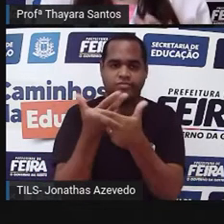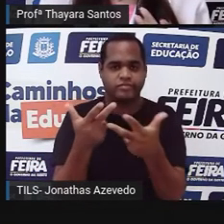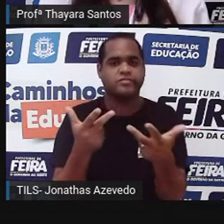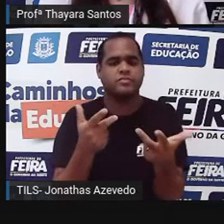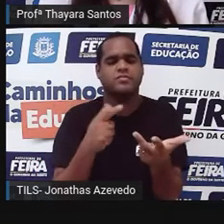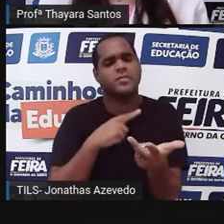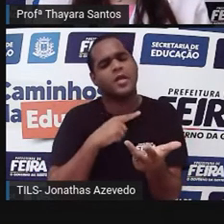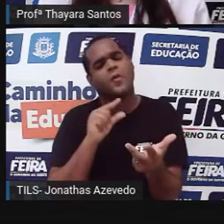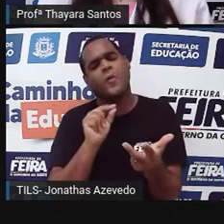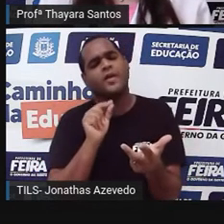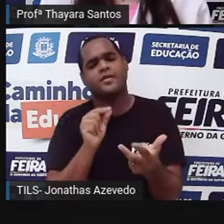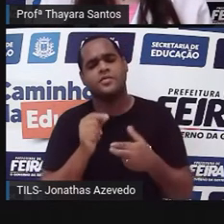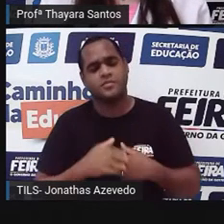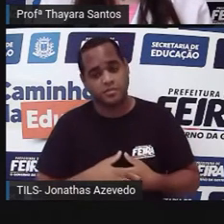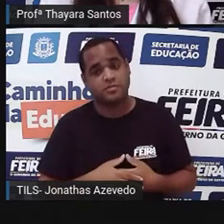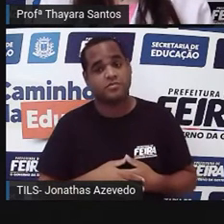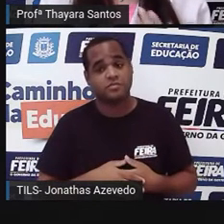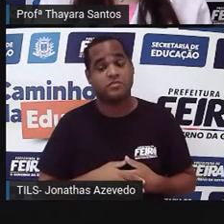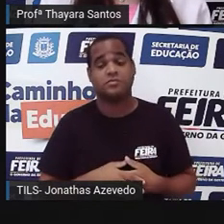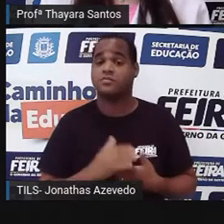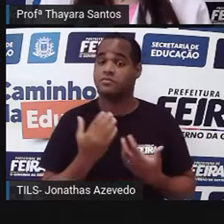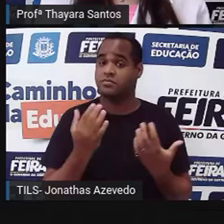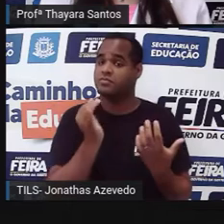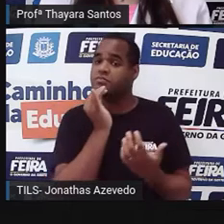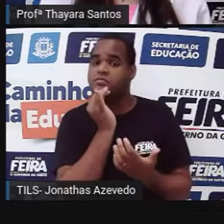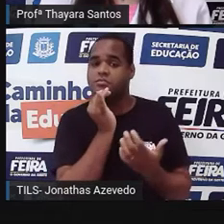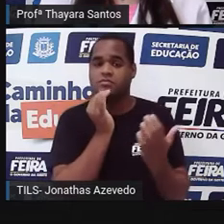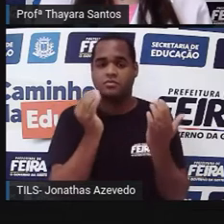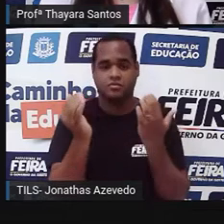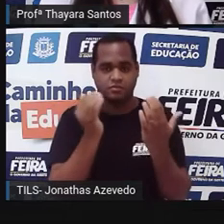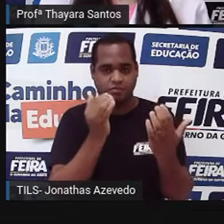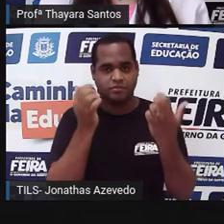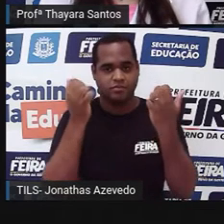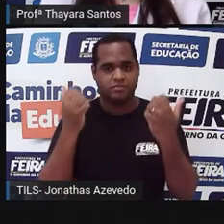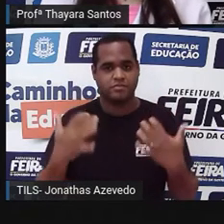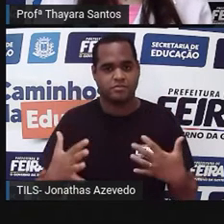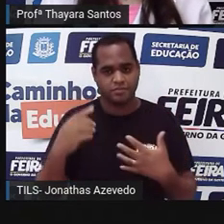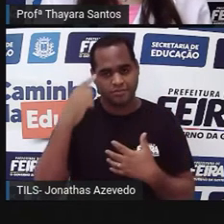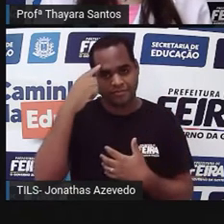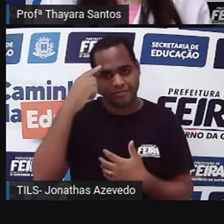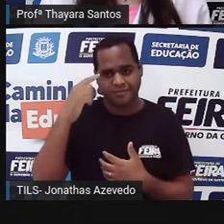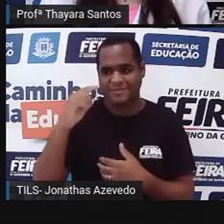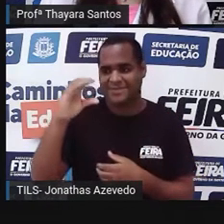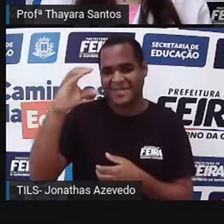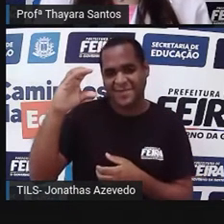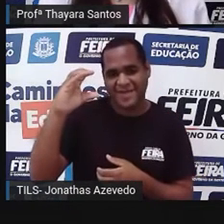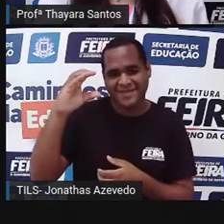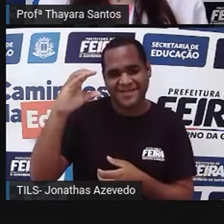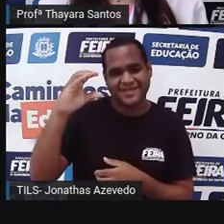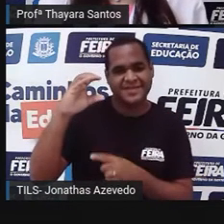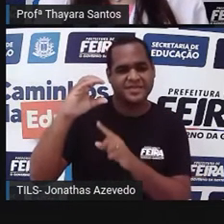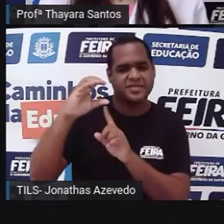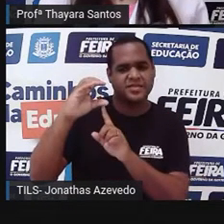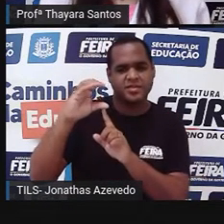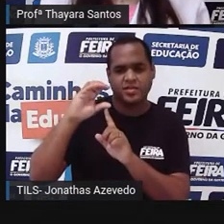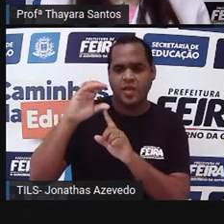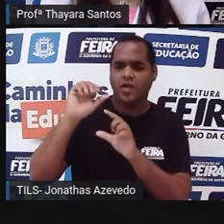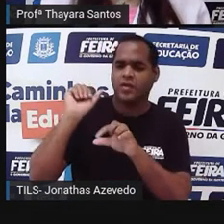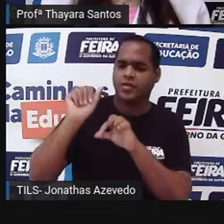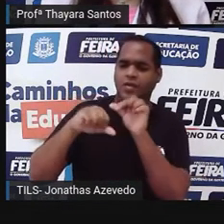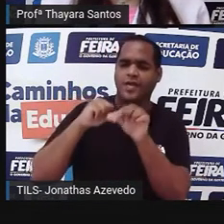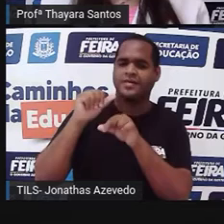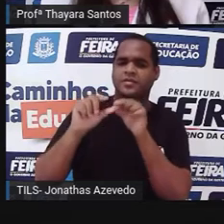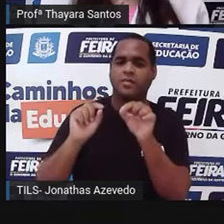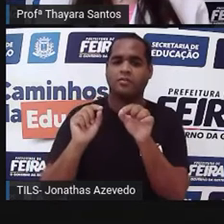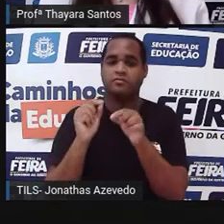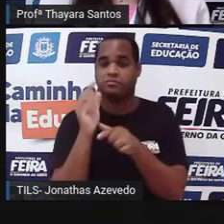ecossistêmicos. Como assim? Por exemplo, a gente tem como serviço ecossistêmico a regulação climática. Quem é que faz isso? A gente pode citar